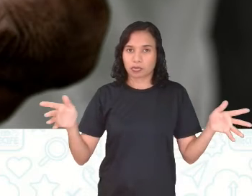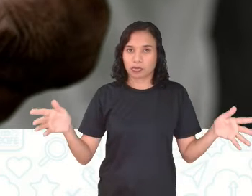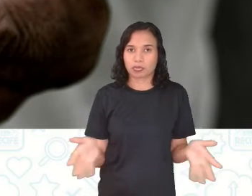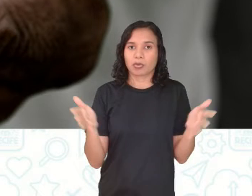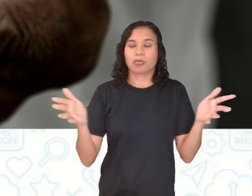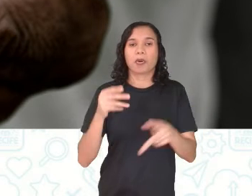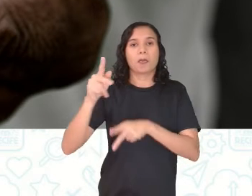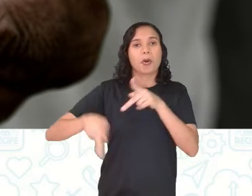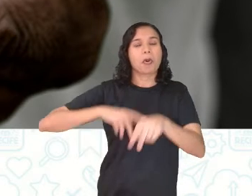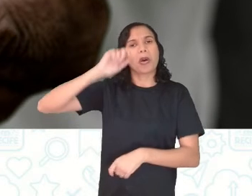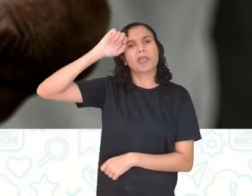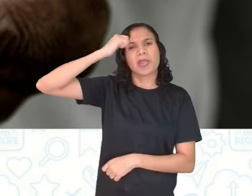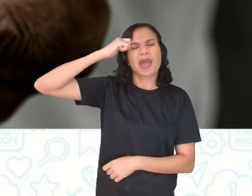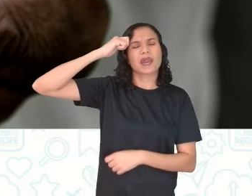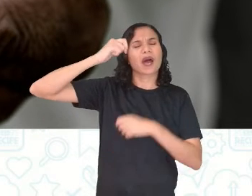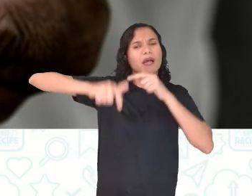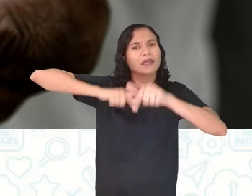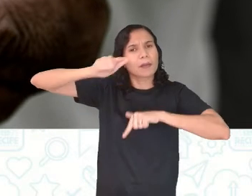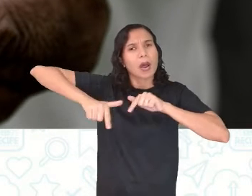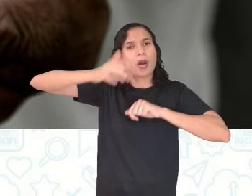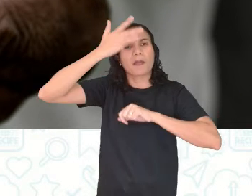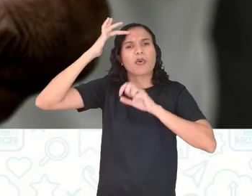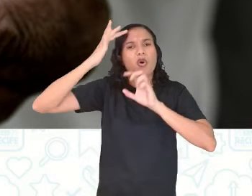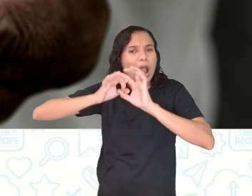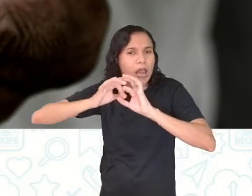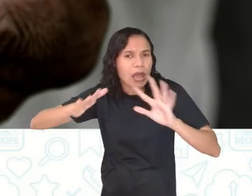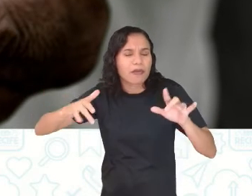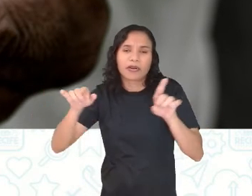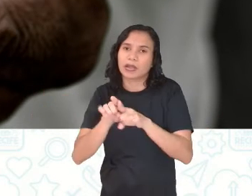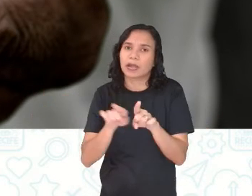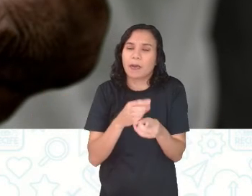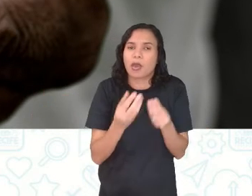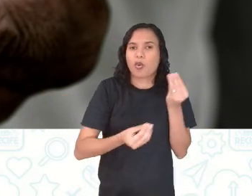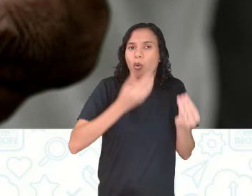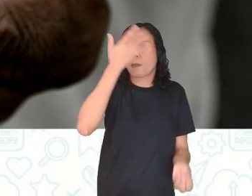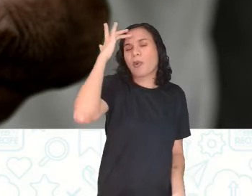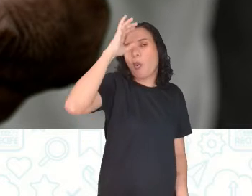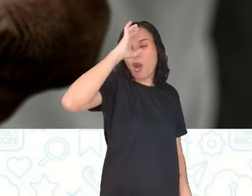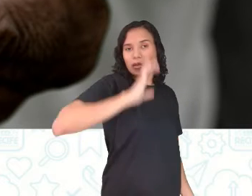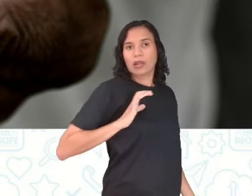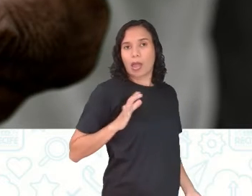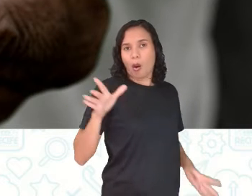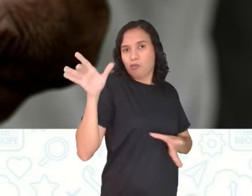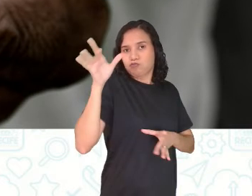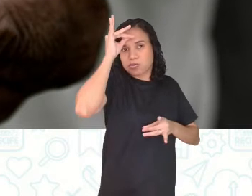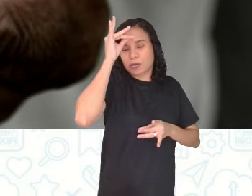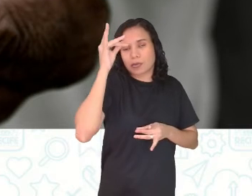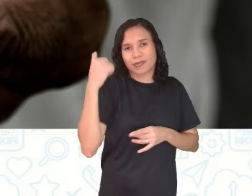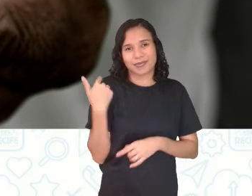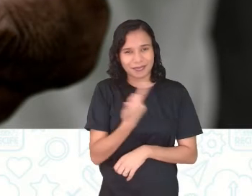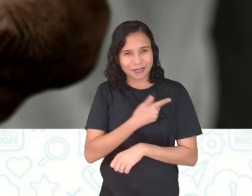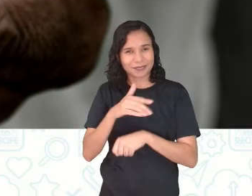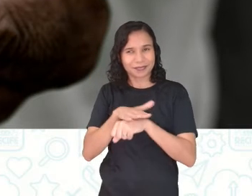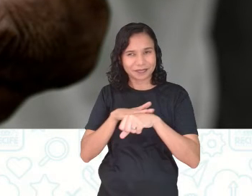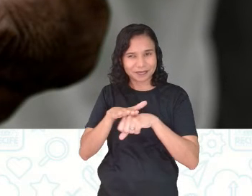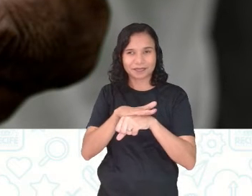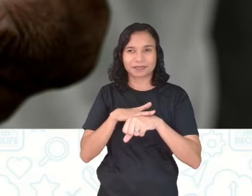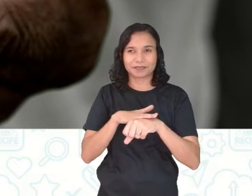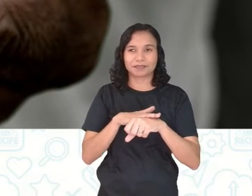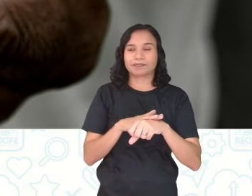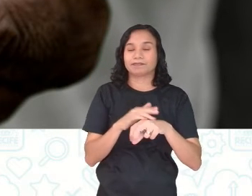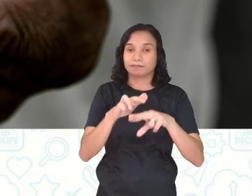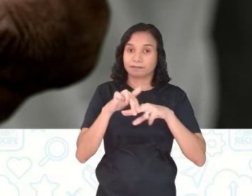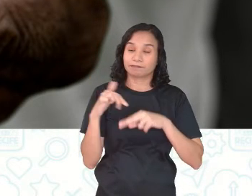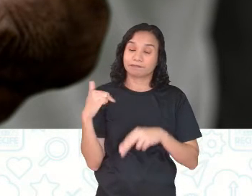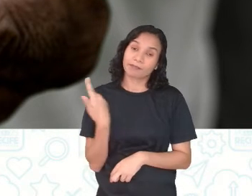negra, enquanto trabalhadores livres e muito menos enquanto cidadão e cidadã, que era o que a gente estava conversando. Bom,